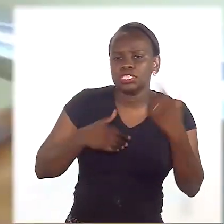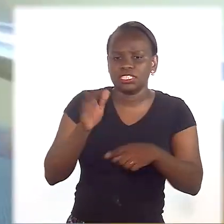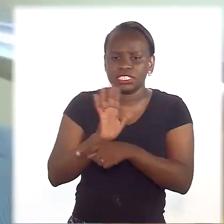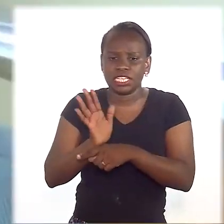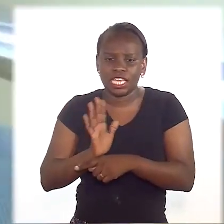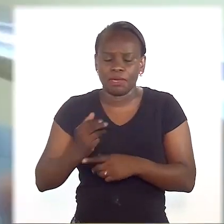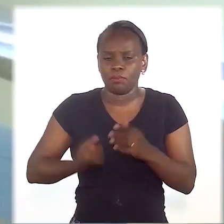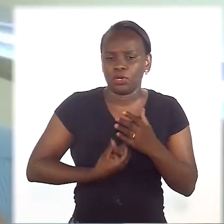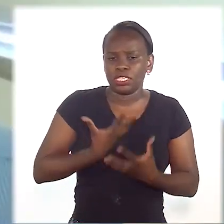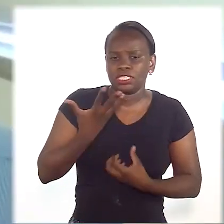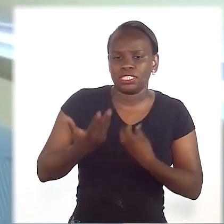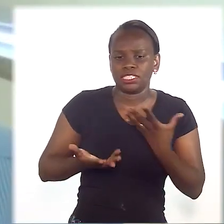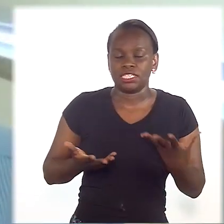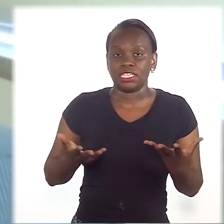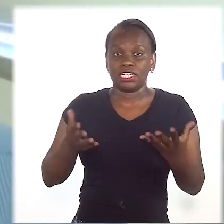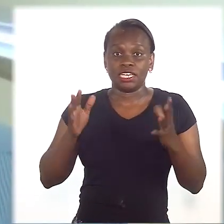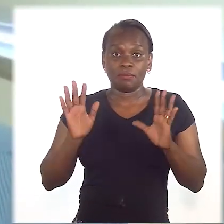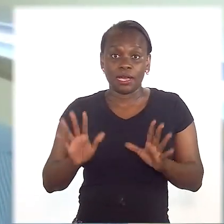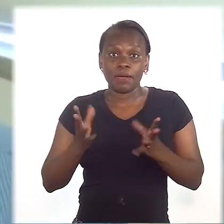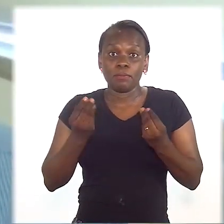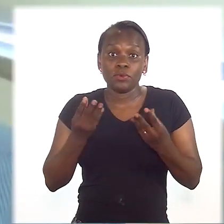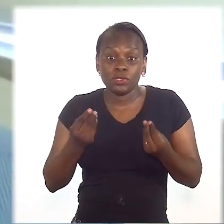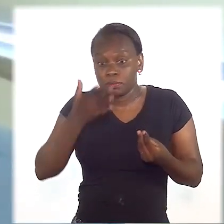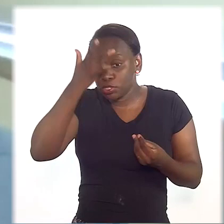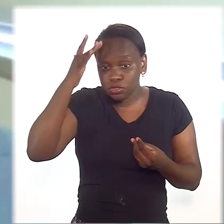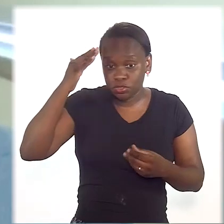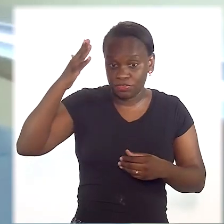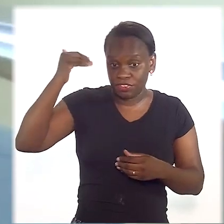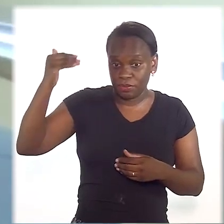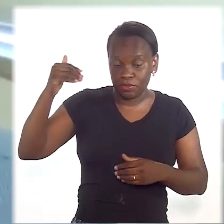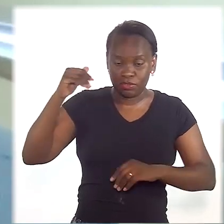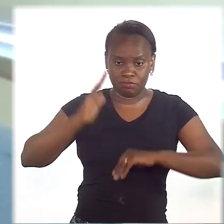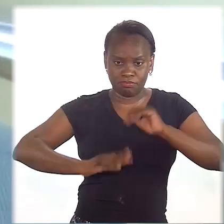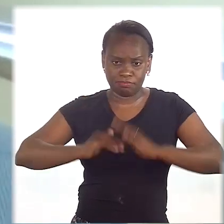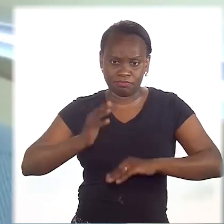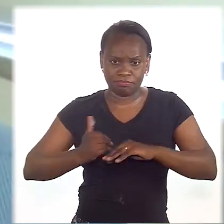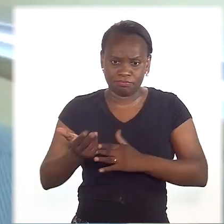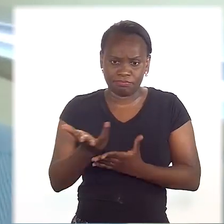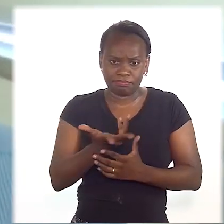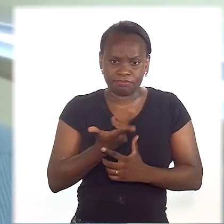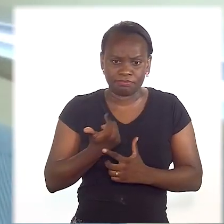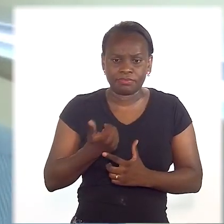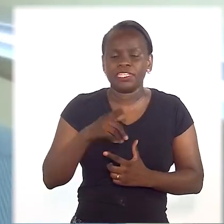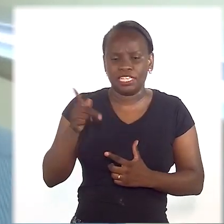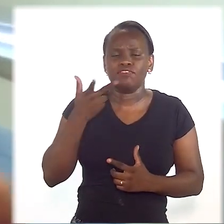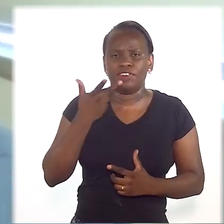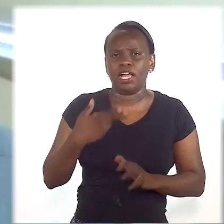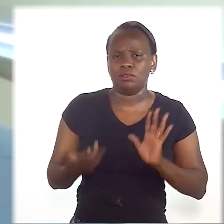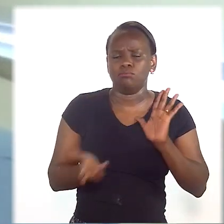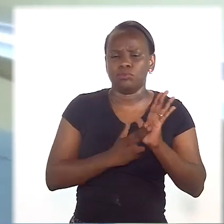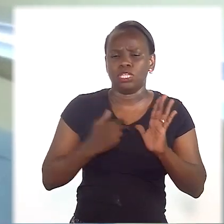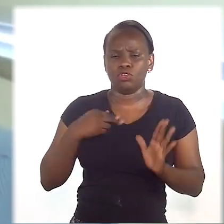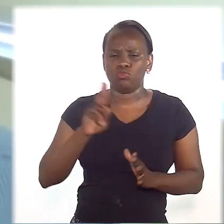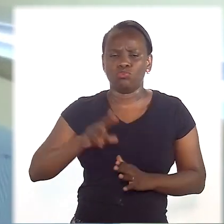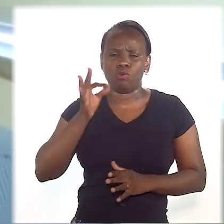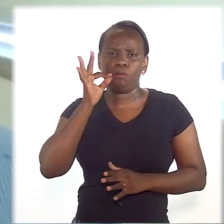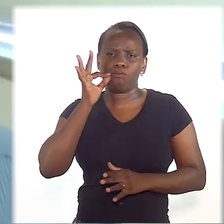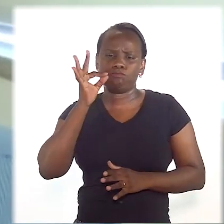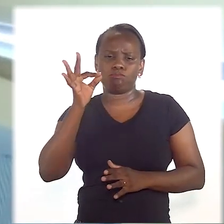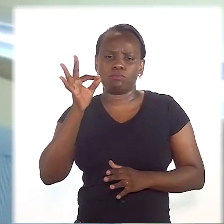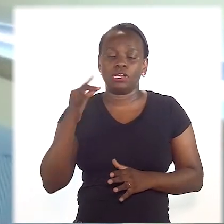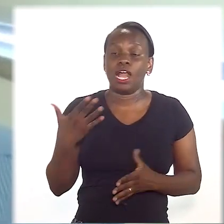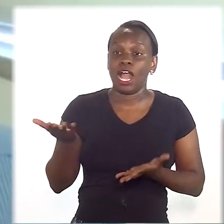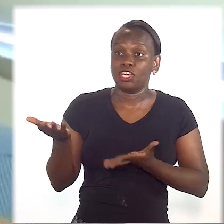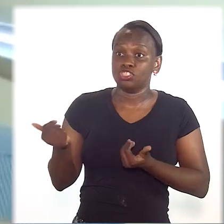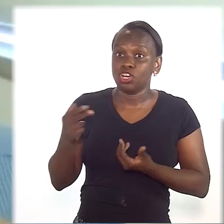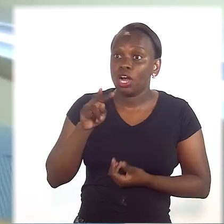música, cinema, poesia, e muitos desses artistas notoriamente se declaram usuários de maconha